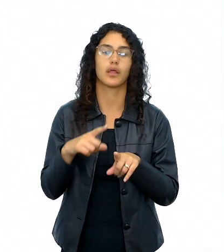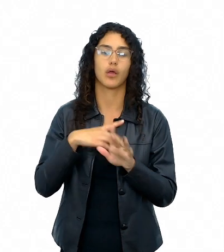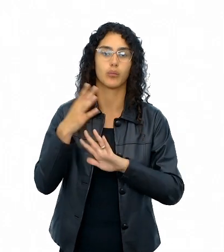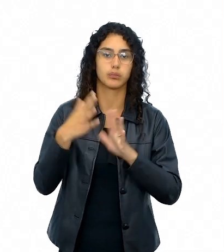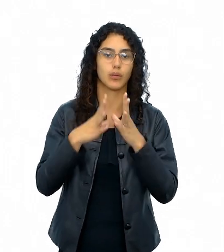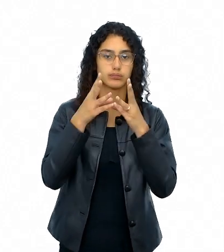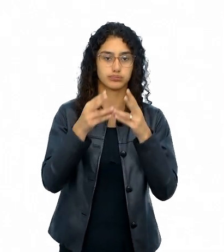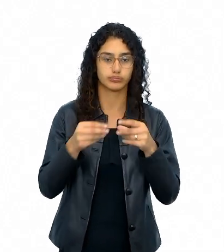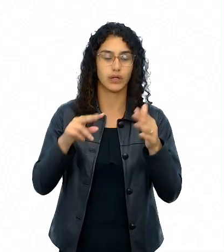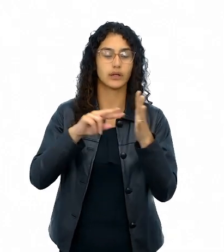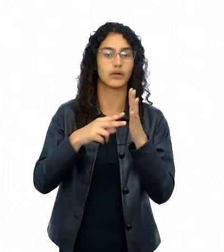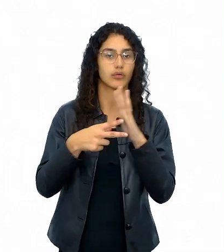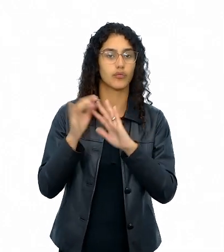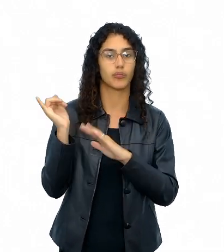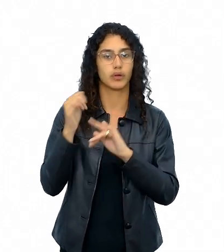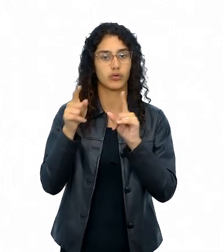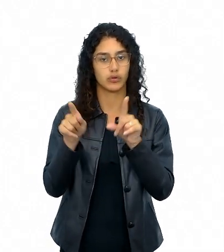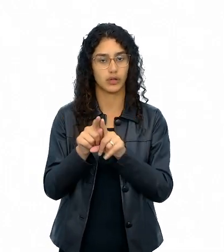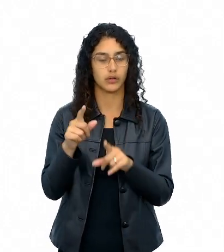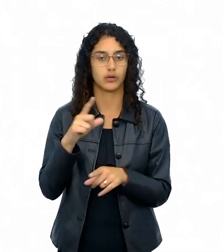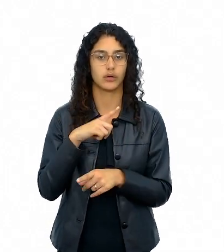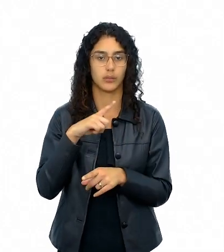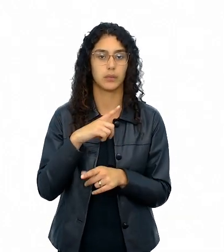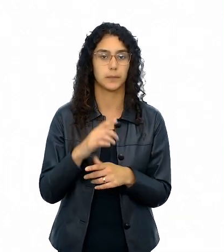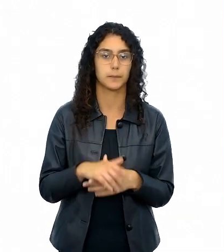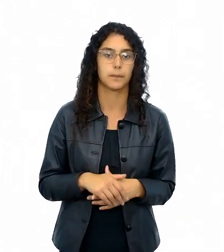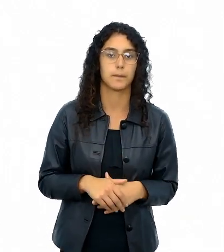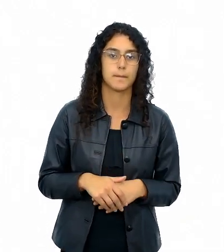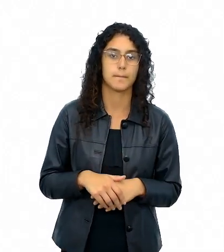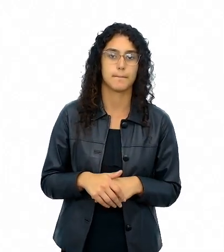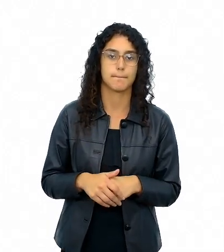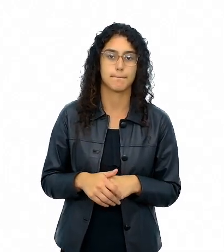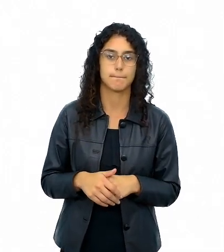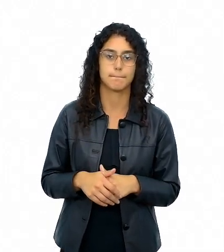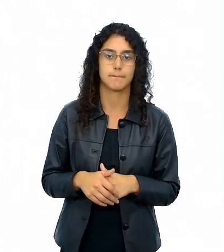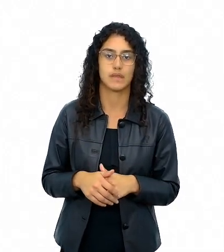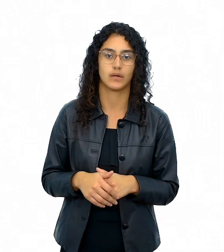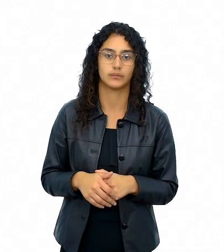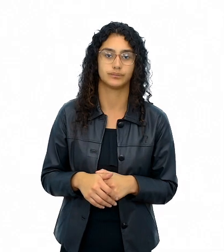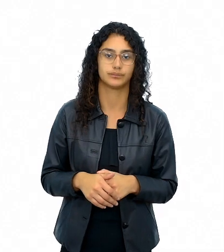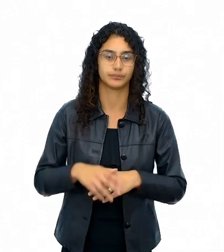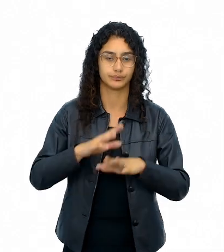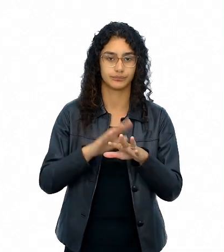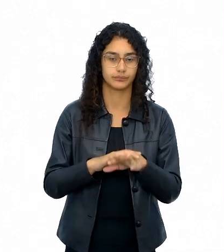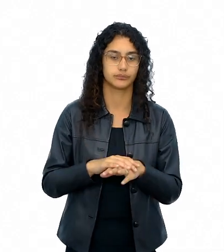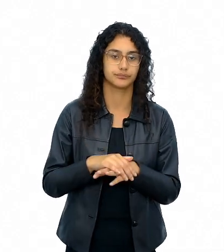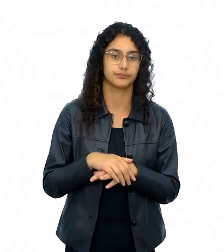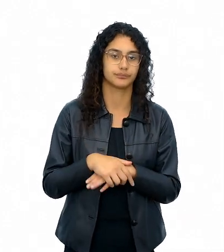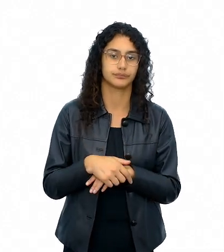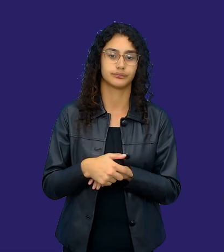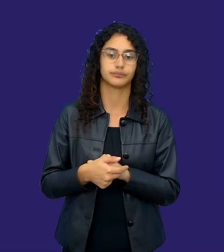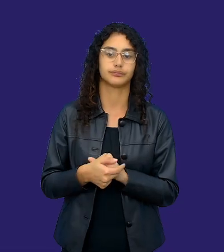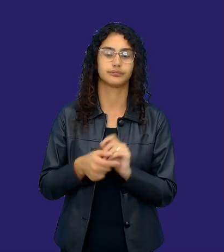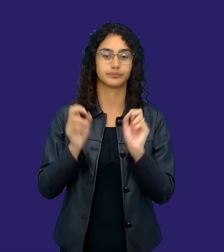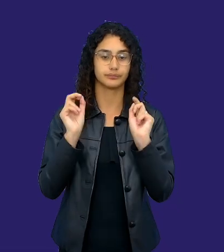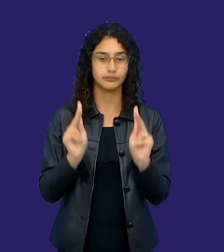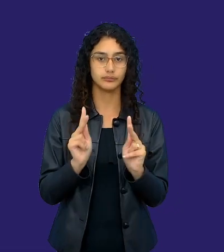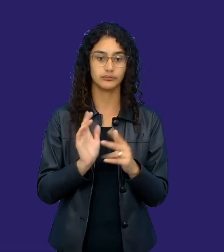decaimento significativo da radiação, praticamente não deve estar mais emitindo radiação. Tá